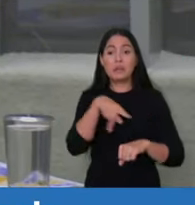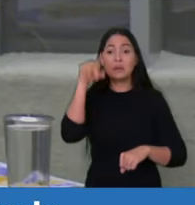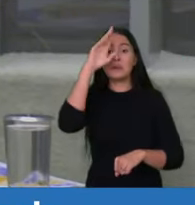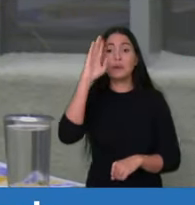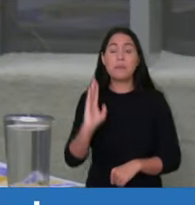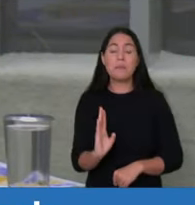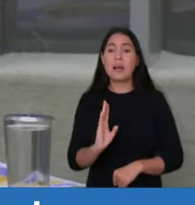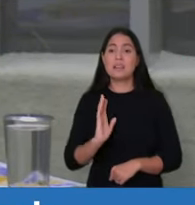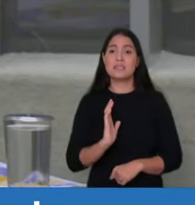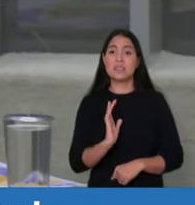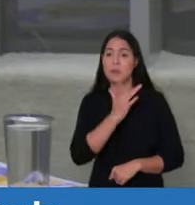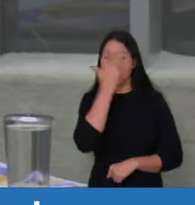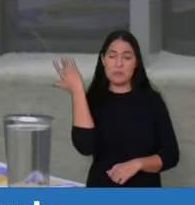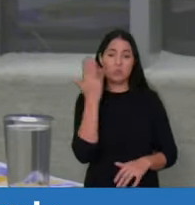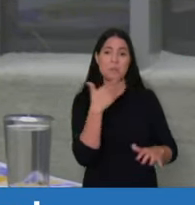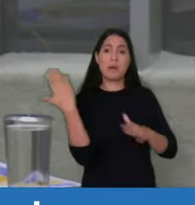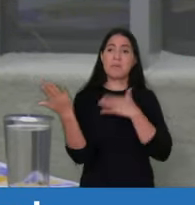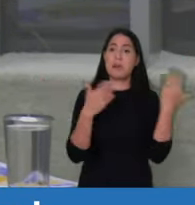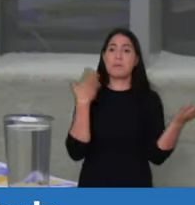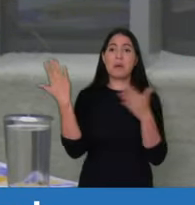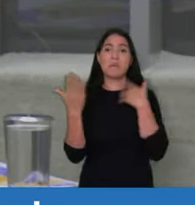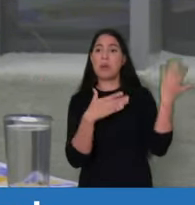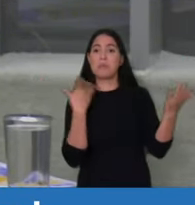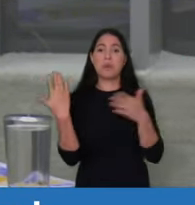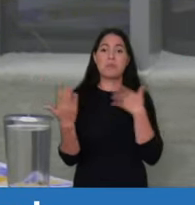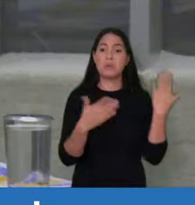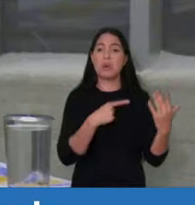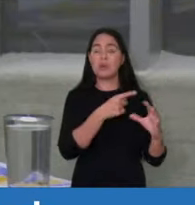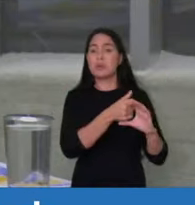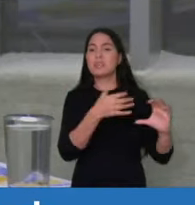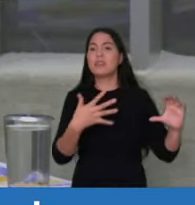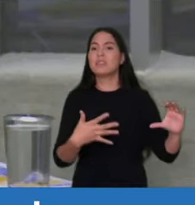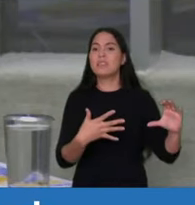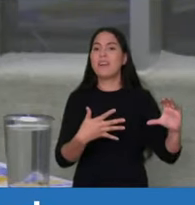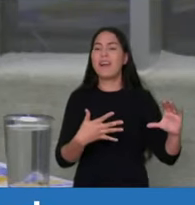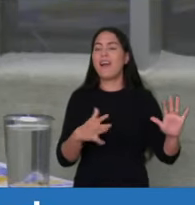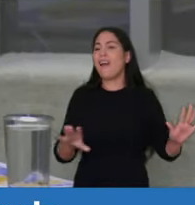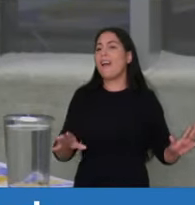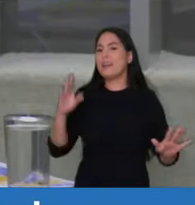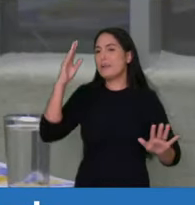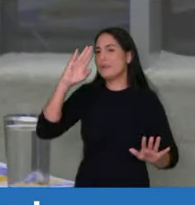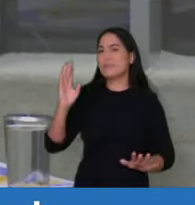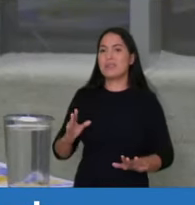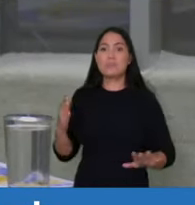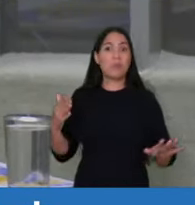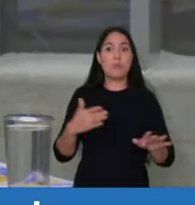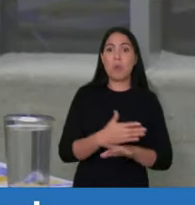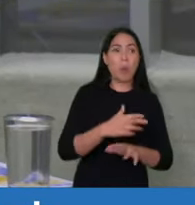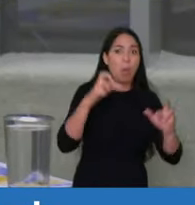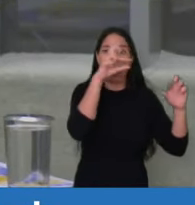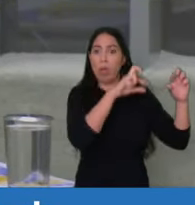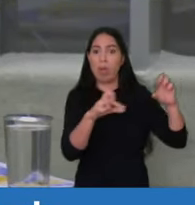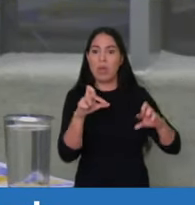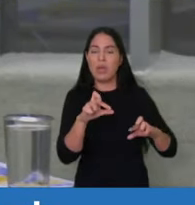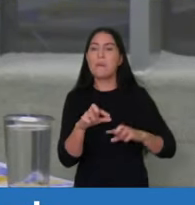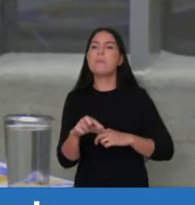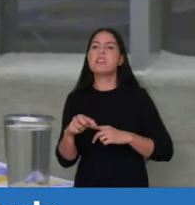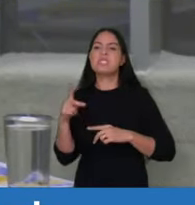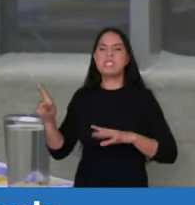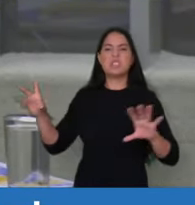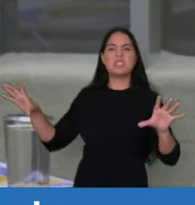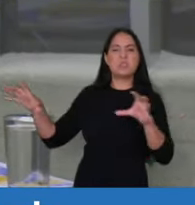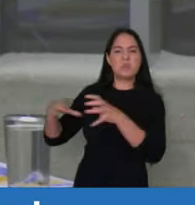pessoas que morrem e têm essas características. Só que eles erraram redondamente, se enganaram.